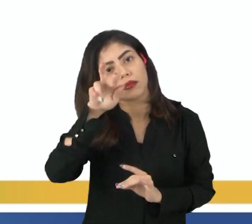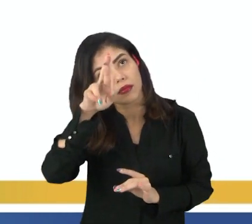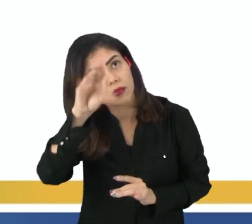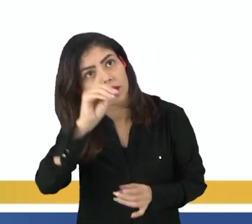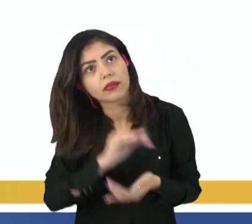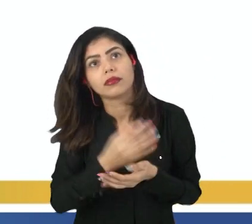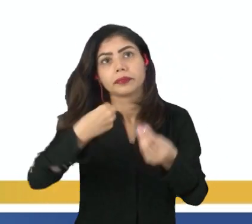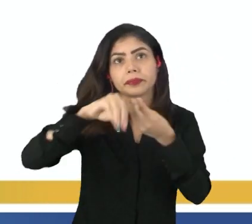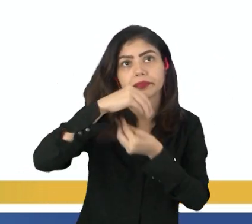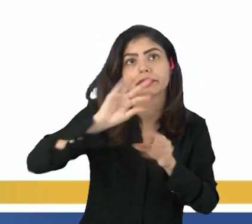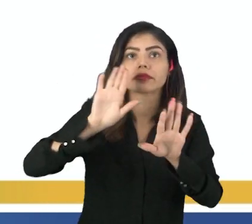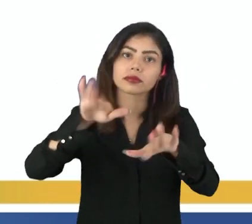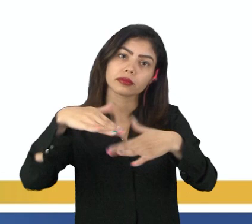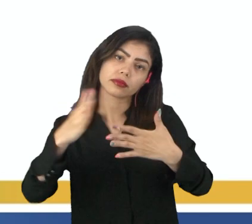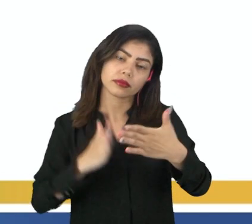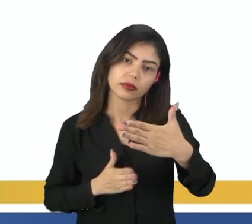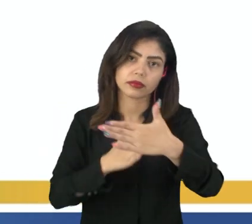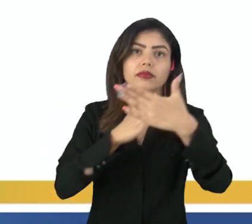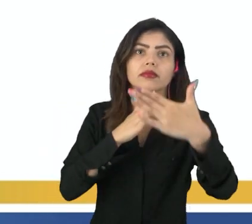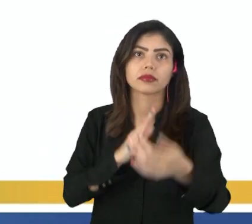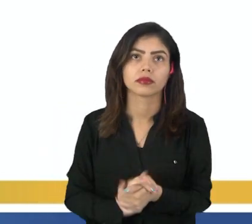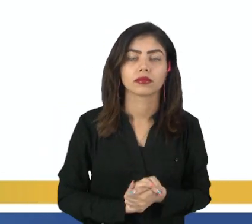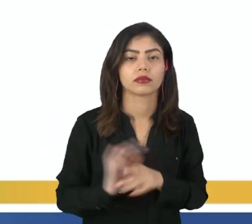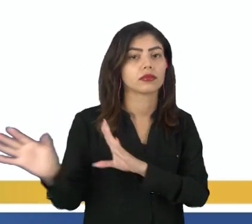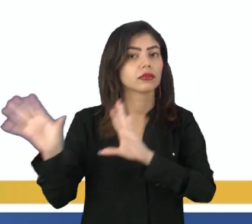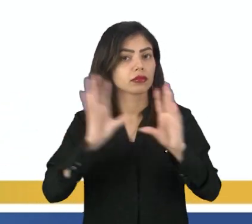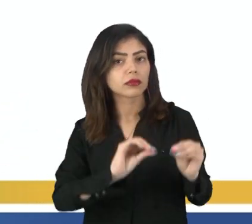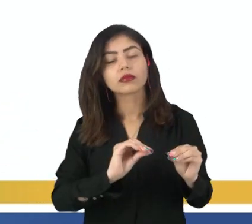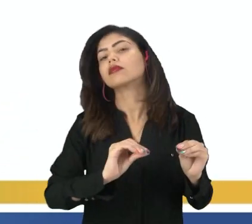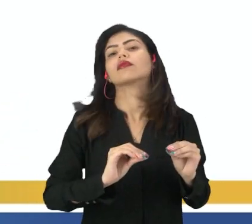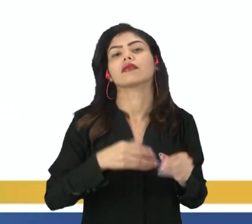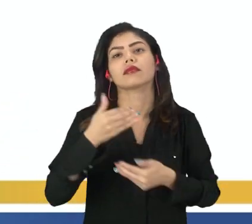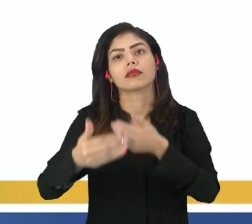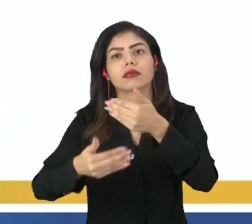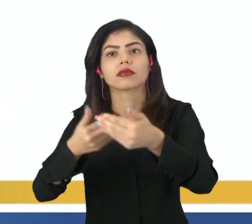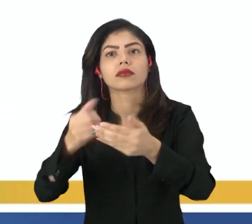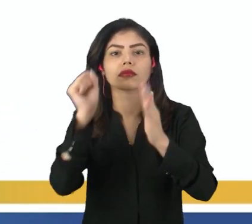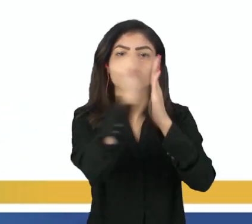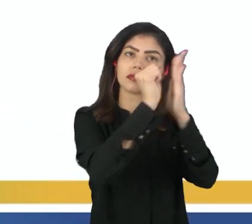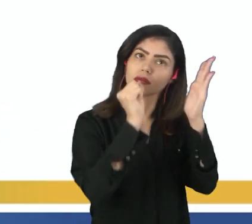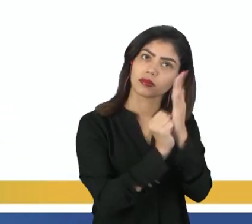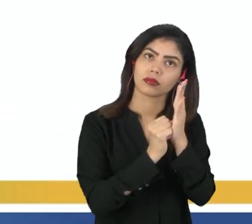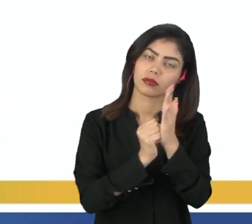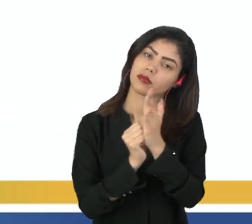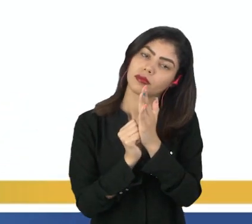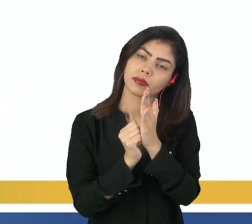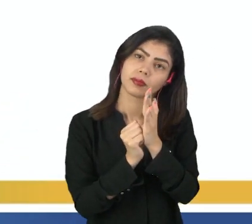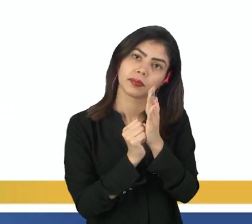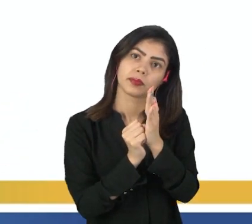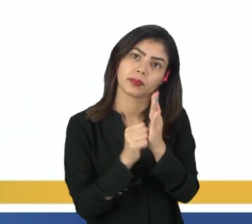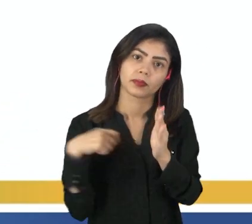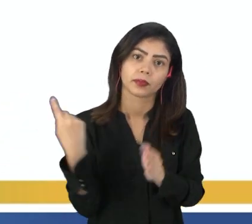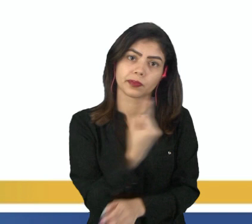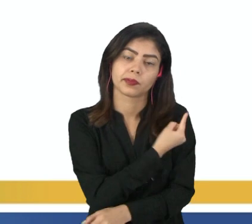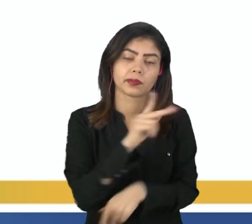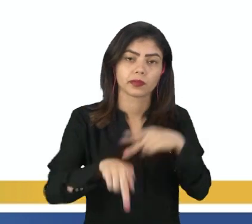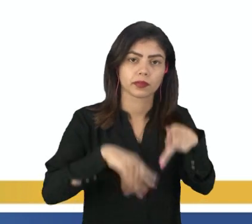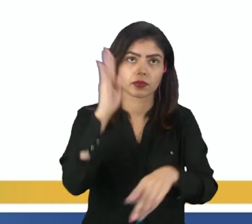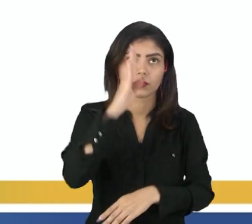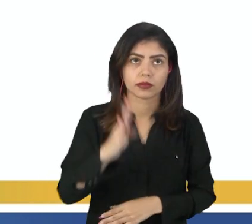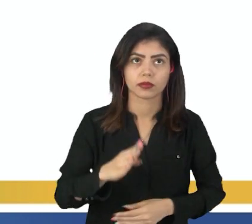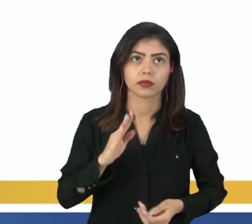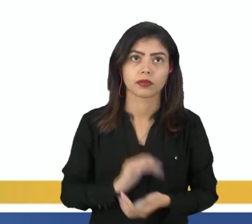envolvido nele e quais os impactos que isso trouxeram no decorrer dos séculos para a formação do nosso povo